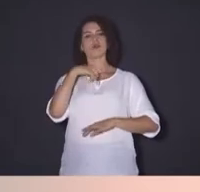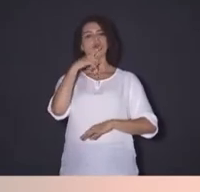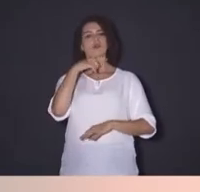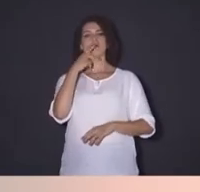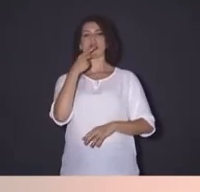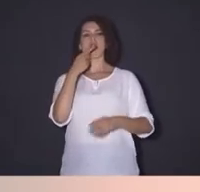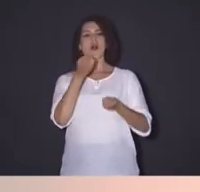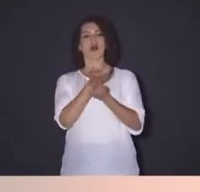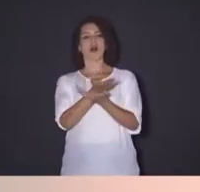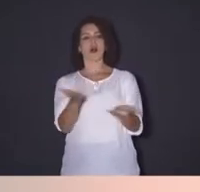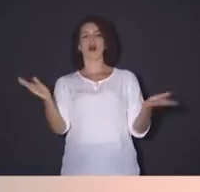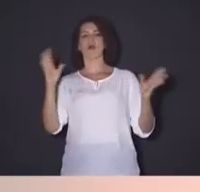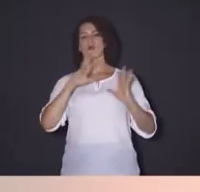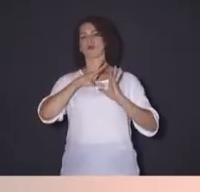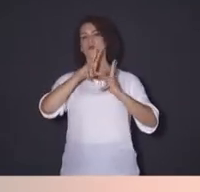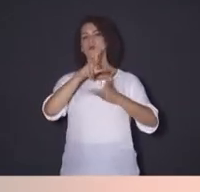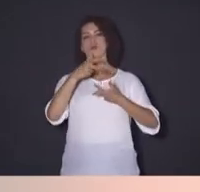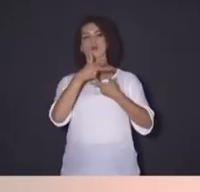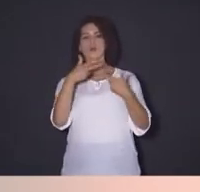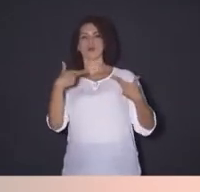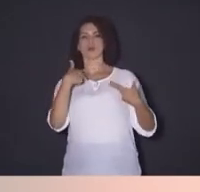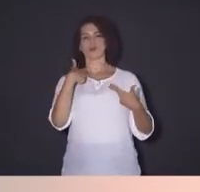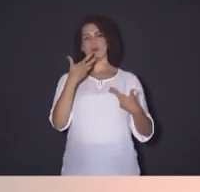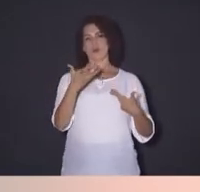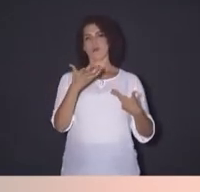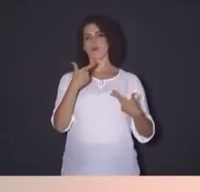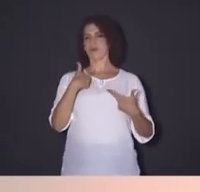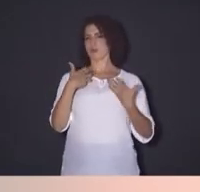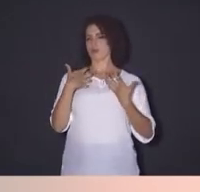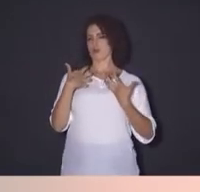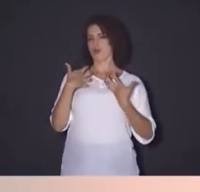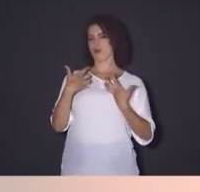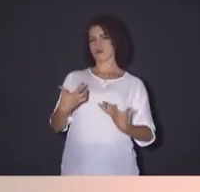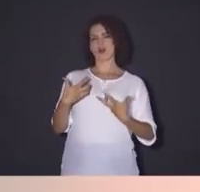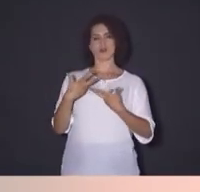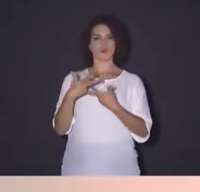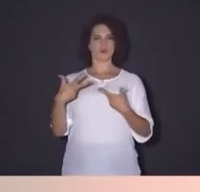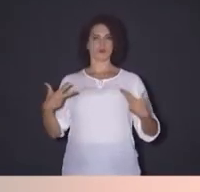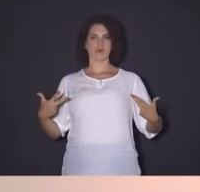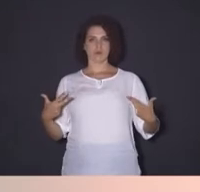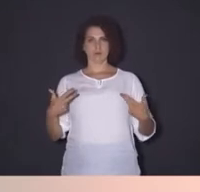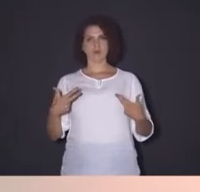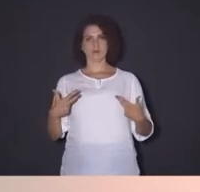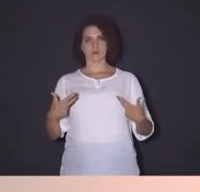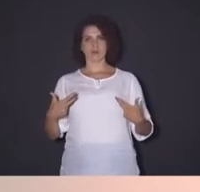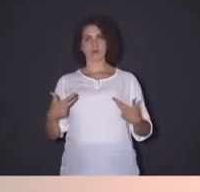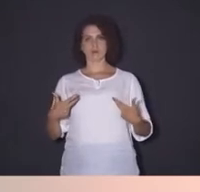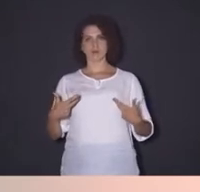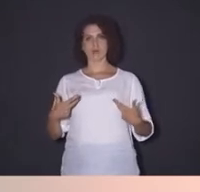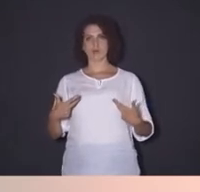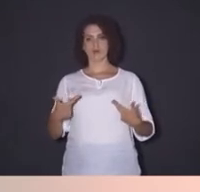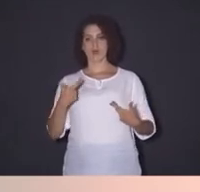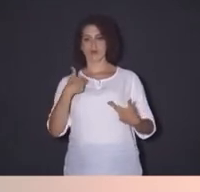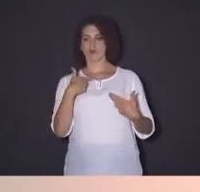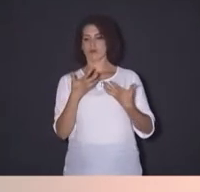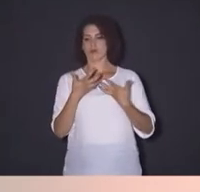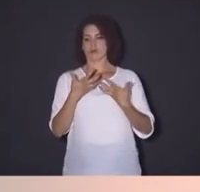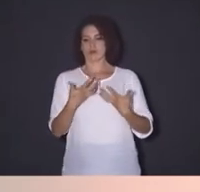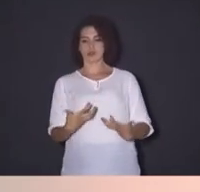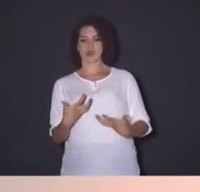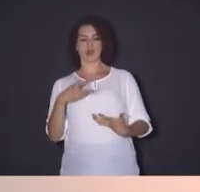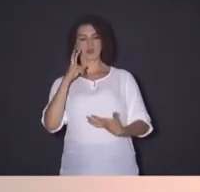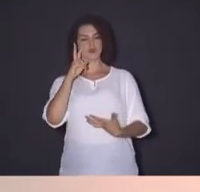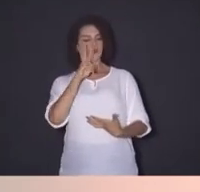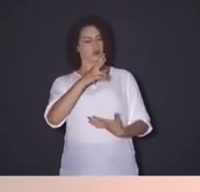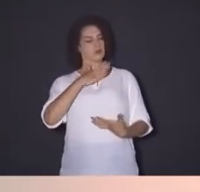dizer para o mundo o que eu quero dizer. Que eu estou cansado de determinada coisa. Que eu estou cansado de ver meus